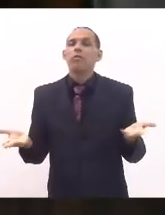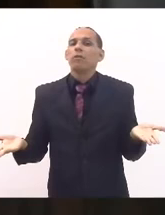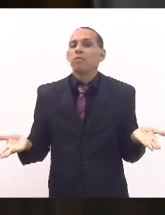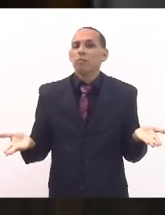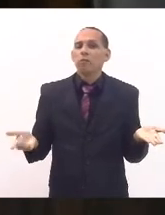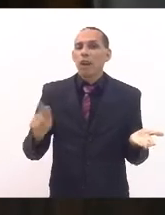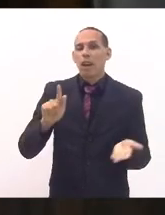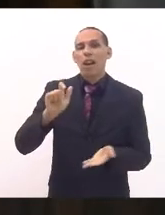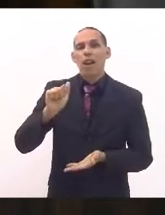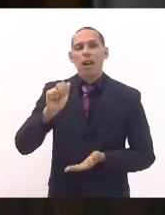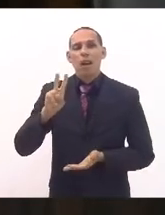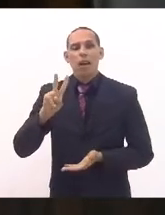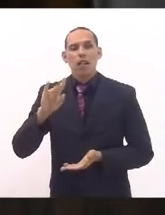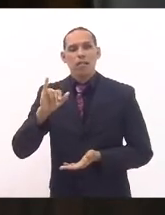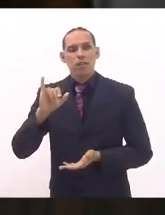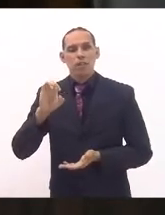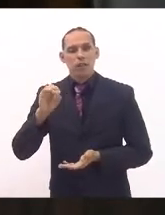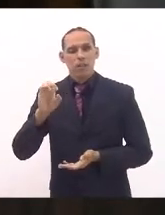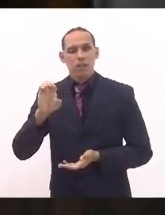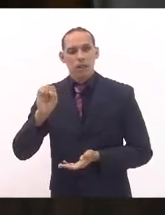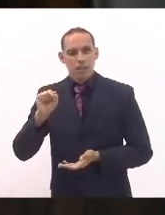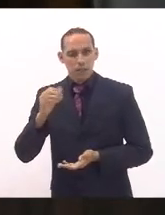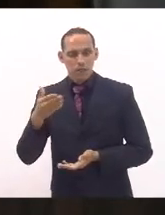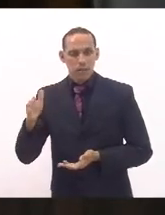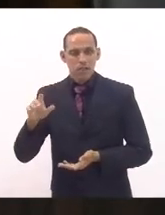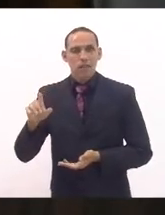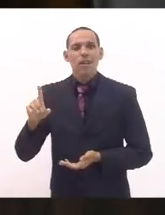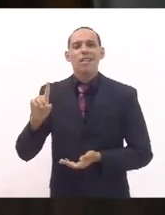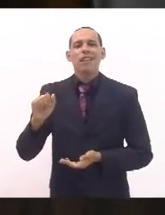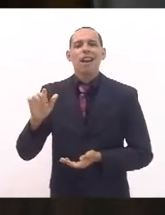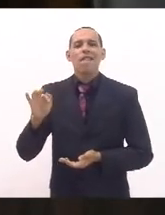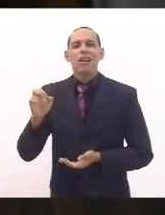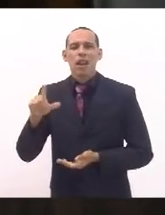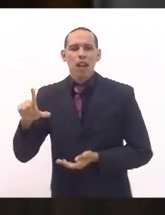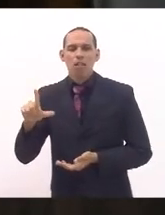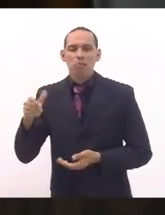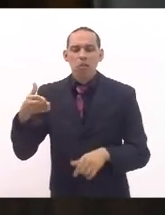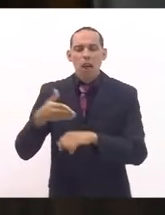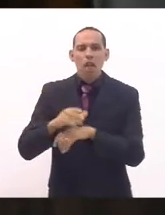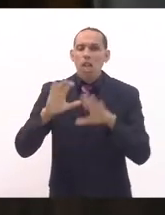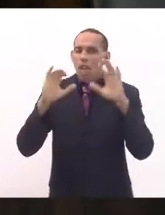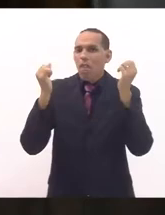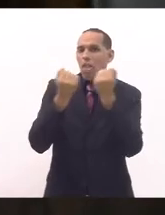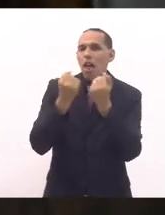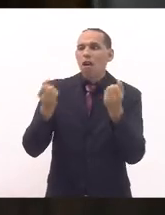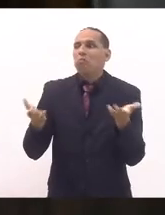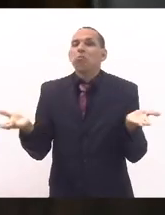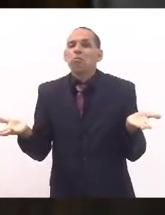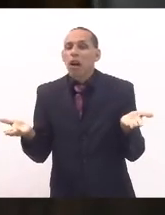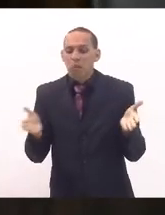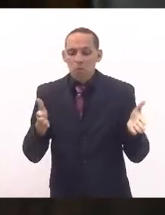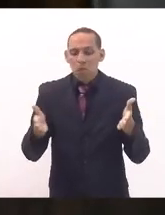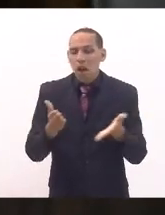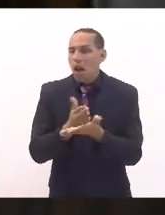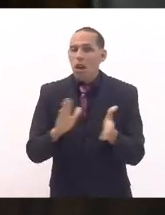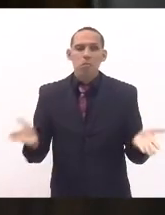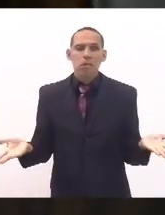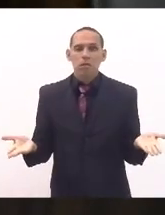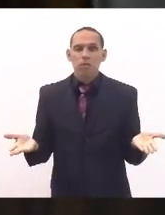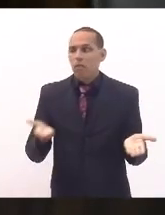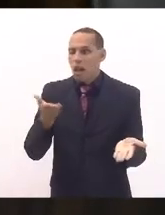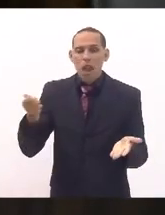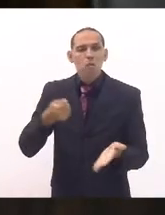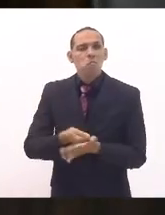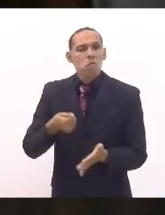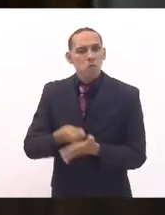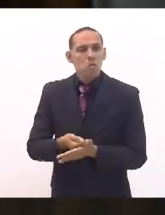a Gaviões da Fiel poderão... essa torcida poderá adentrar os estádios, se já se passou e eles foram